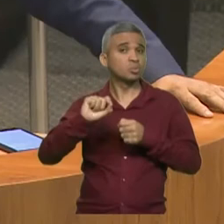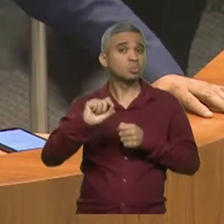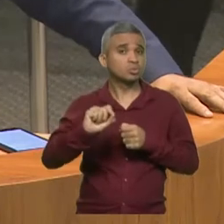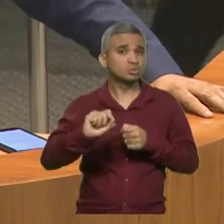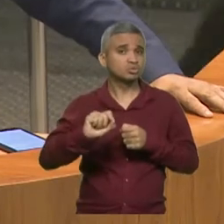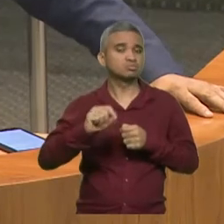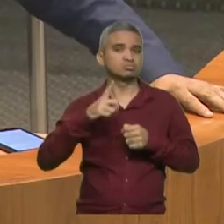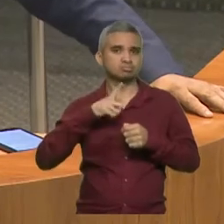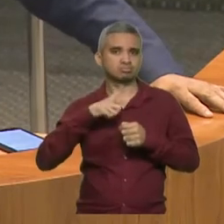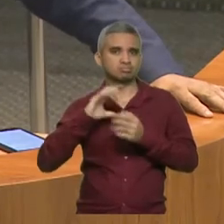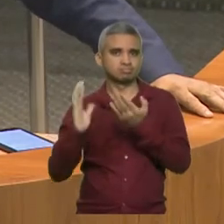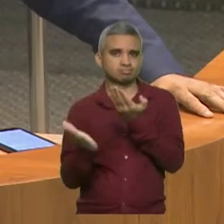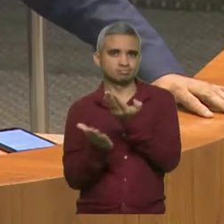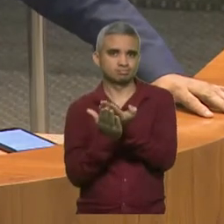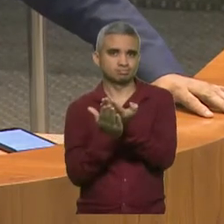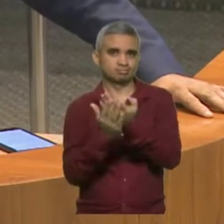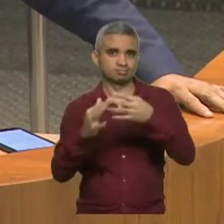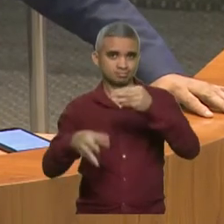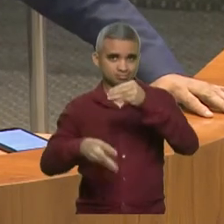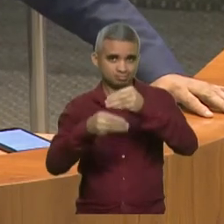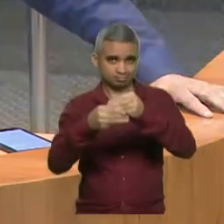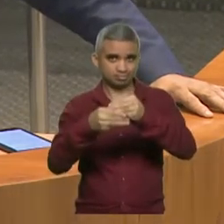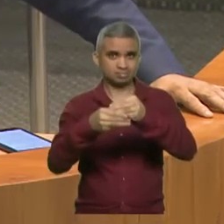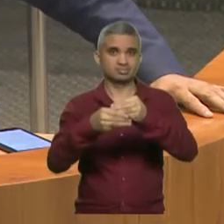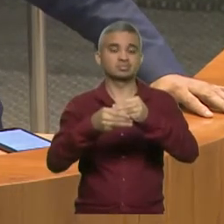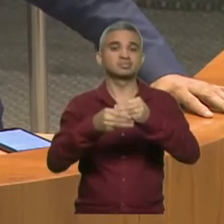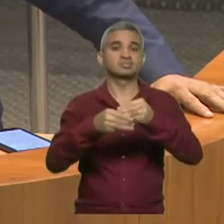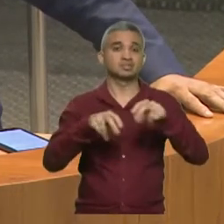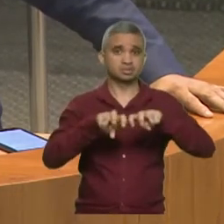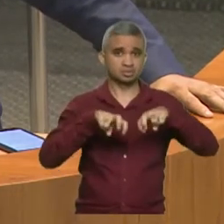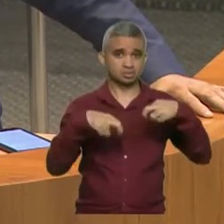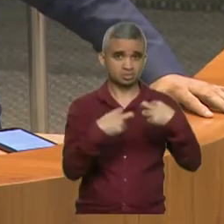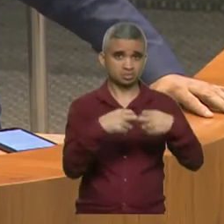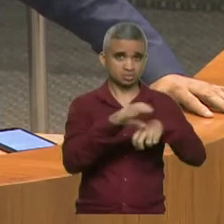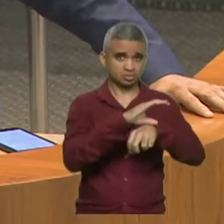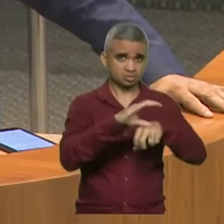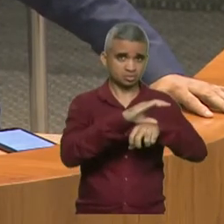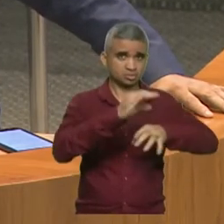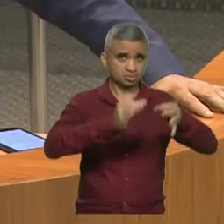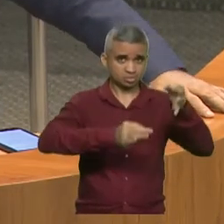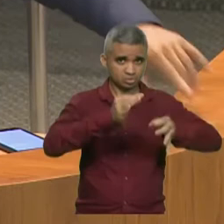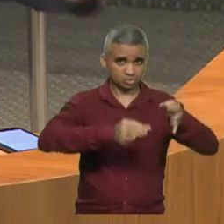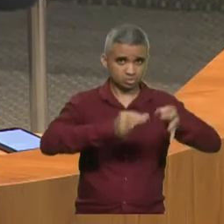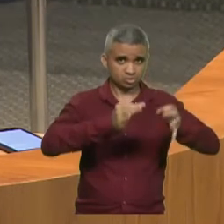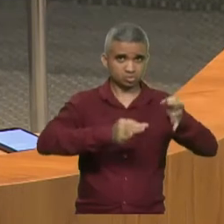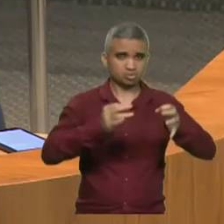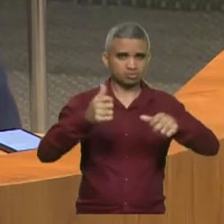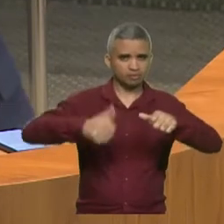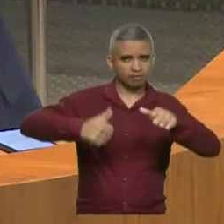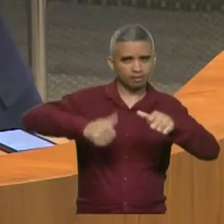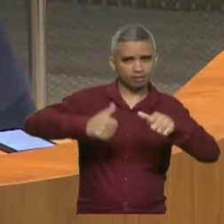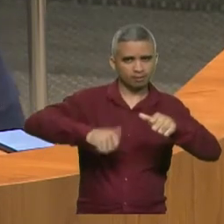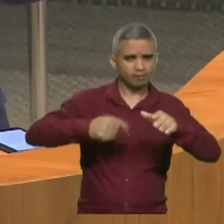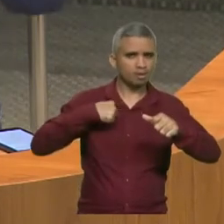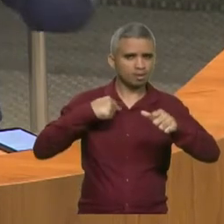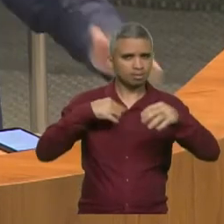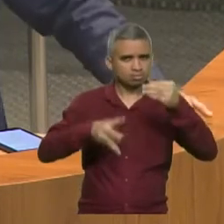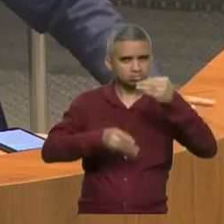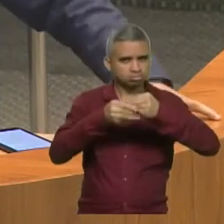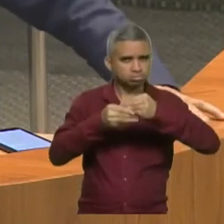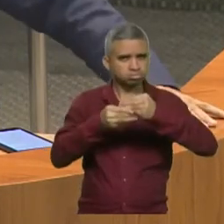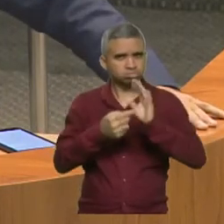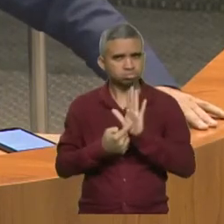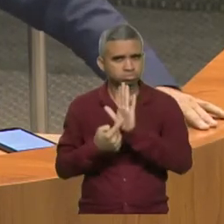após a aprovação do deputado Biro do Pindaré, na CCJ, e também de forma unânime nesta casa. Agora, senhoras e senhores, vejam o